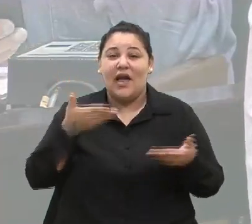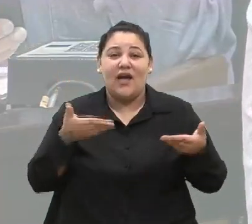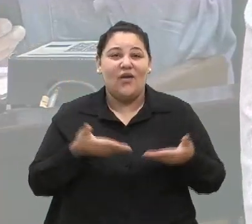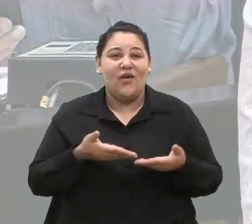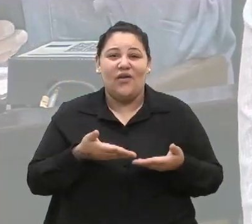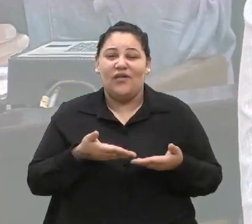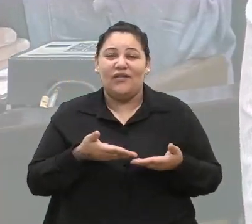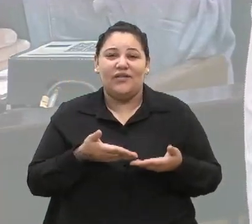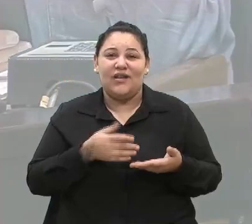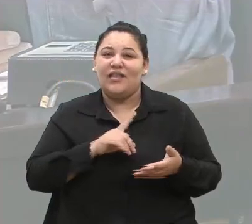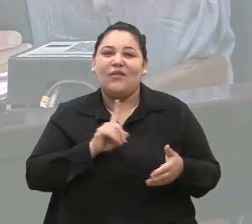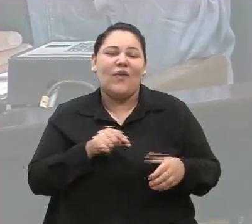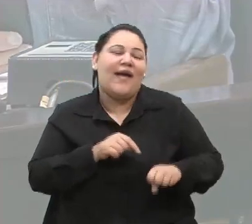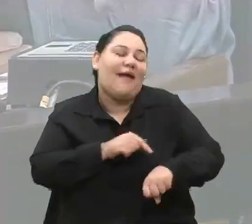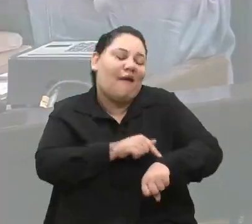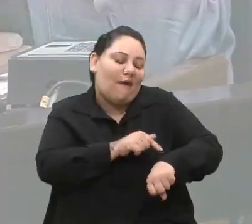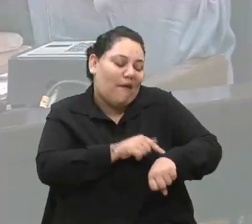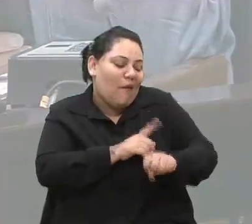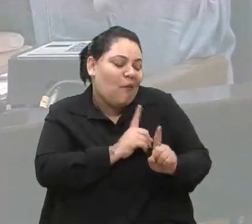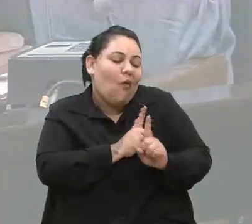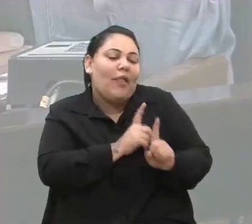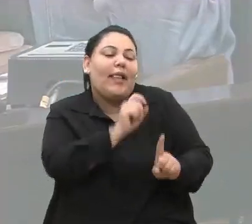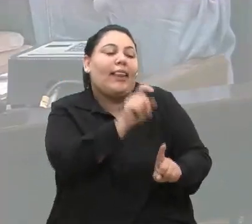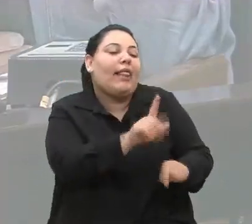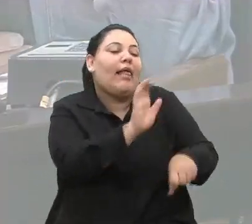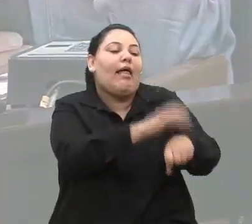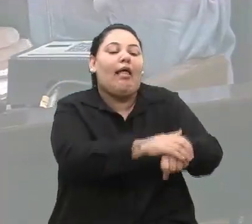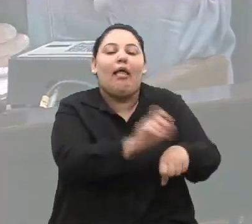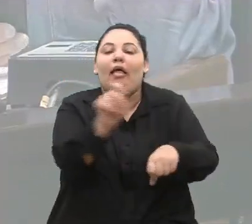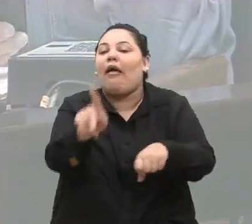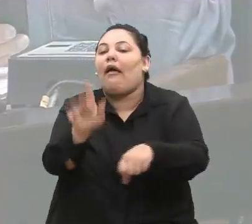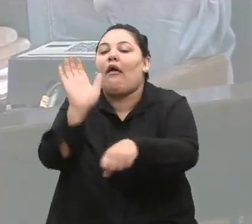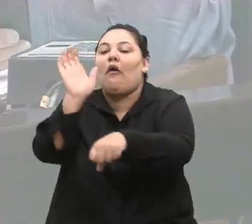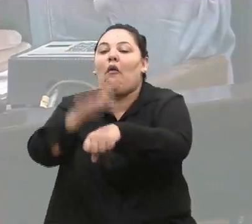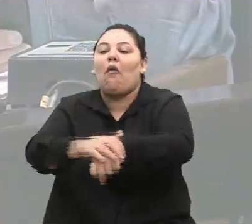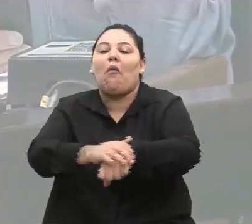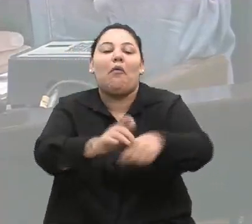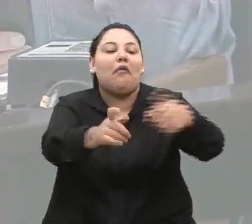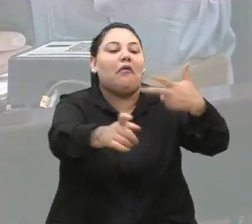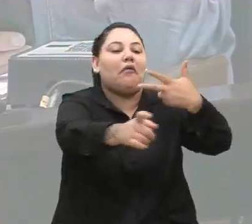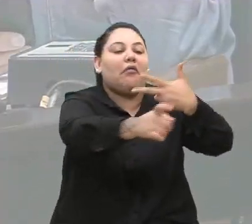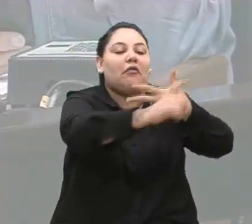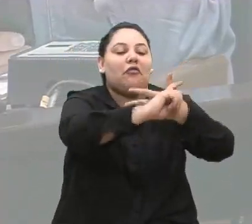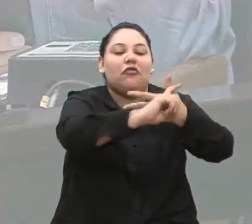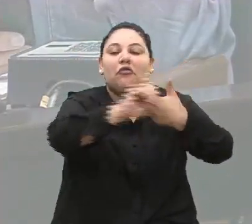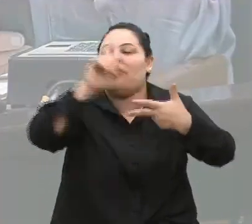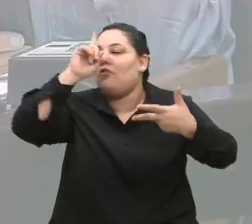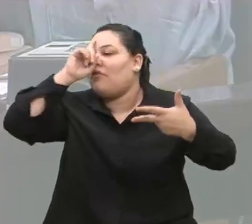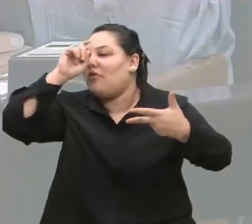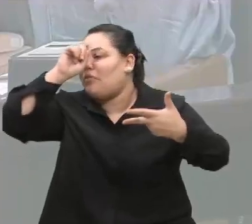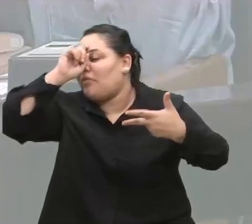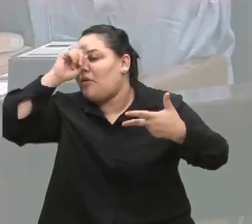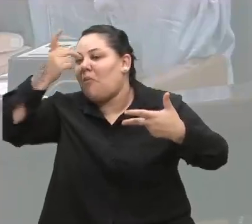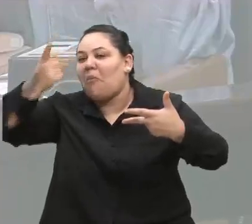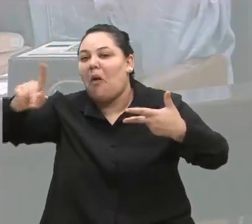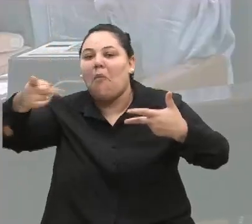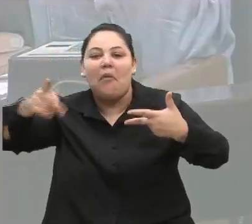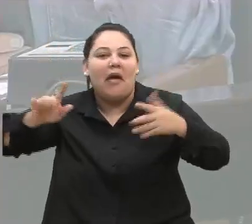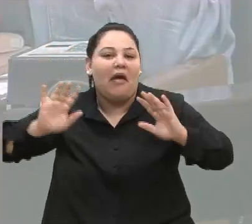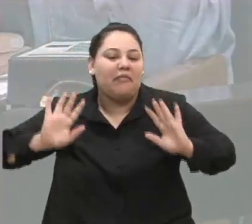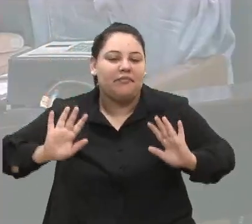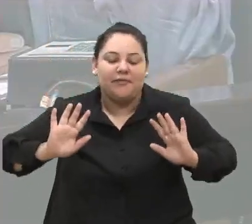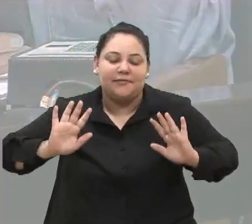arrumar culpados, se foi o executivo, se foi o Hospital Pompeia, os seus